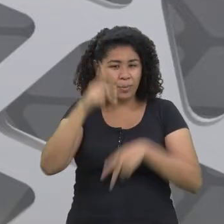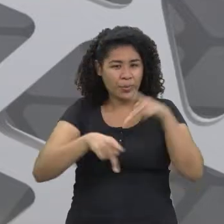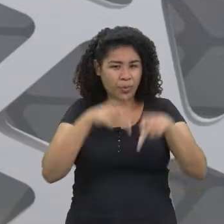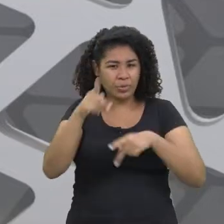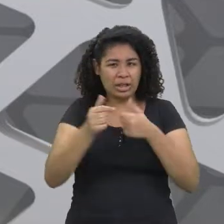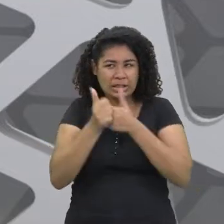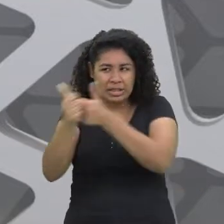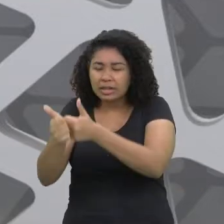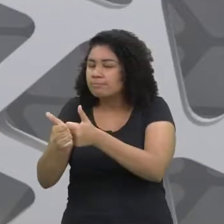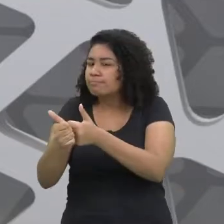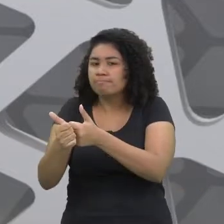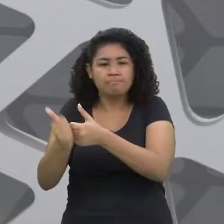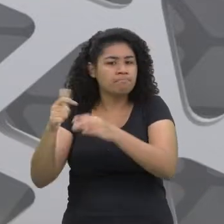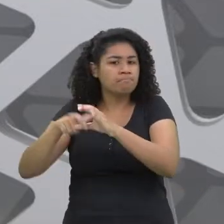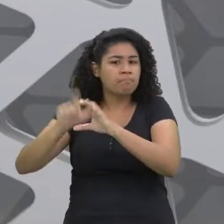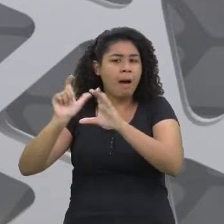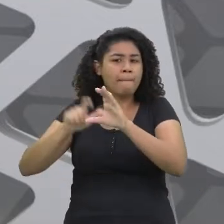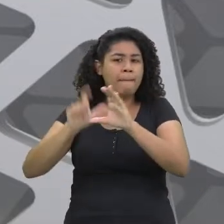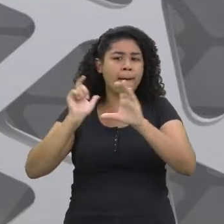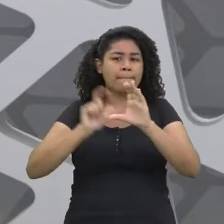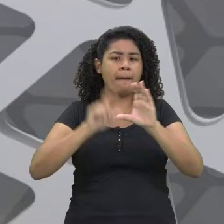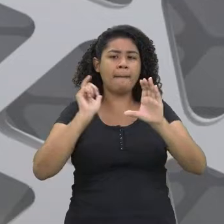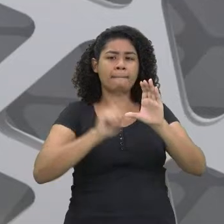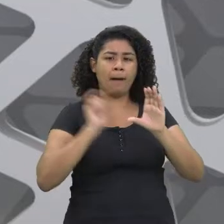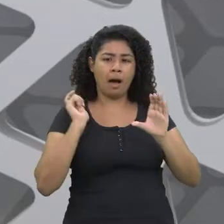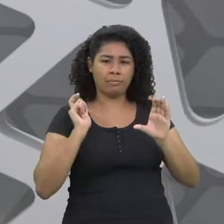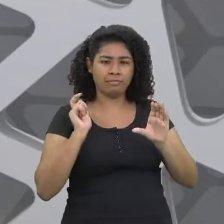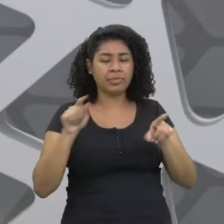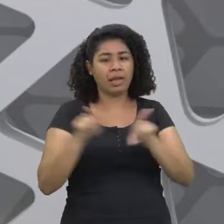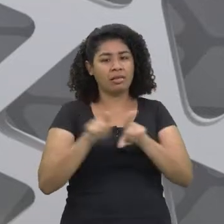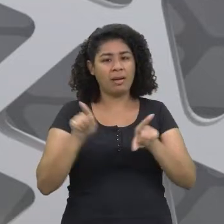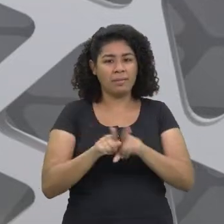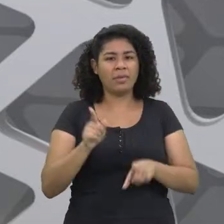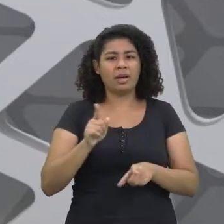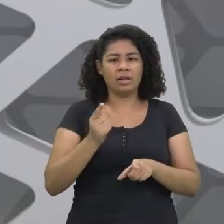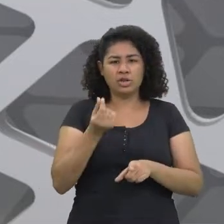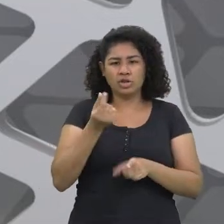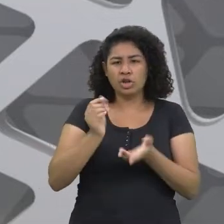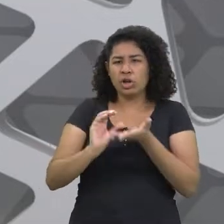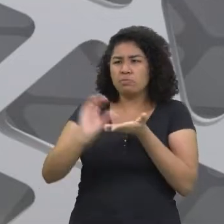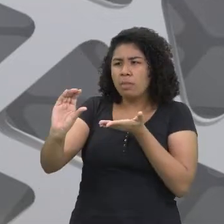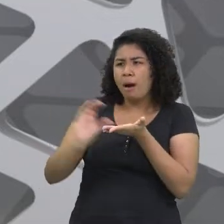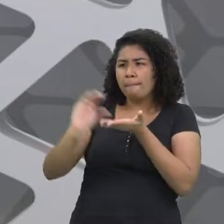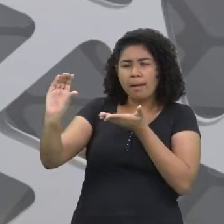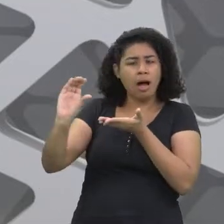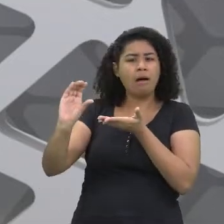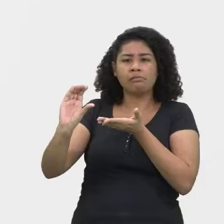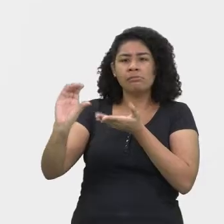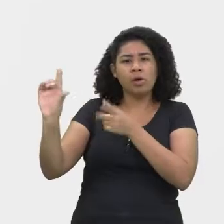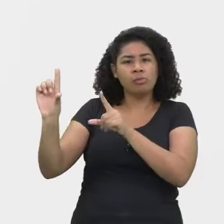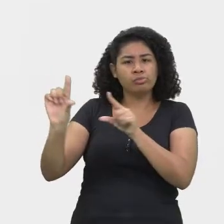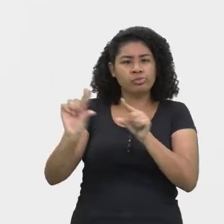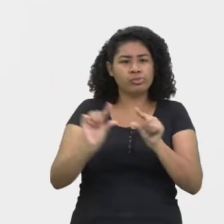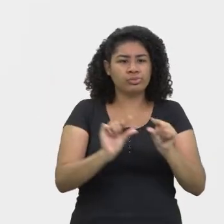junto com os fiéis vão-se também as doações de terras e dinheiro. Continuando, vamos ver nosso segundo ponto.